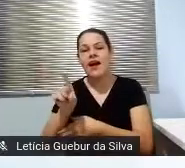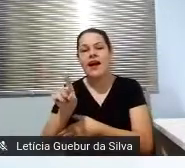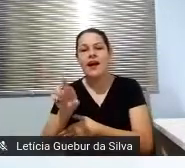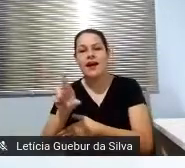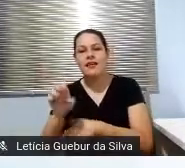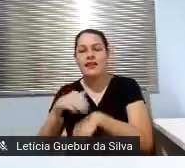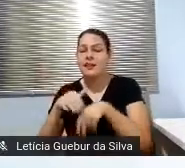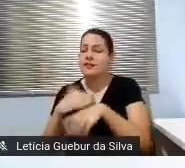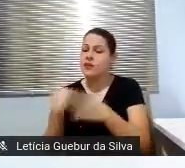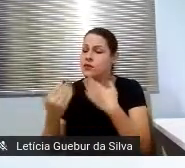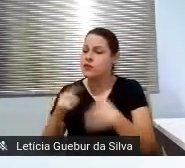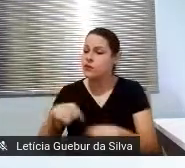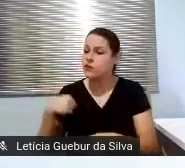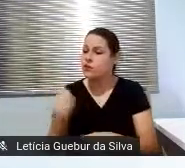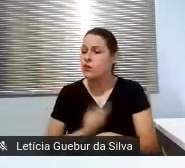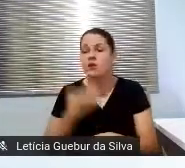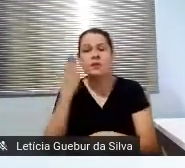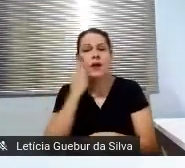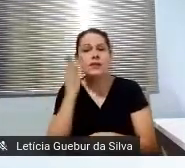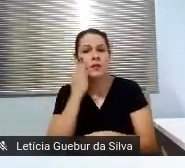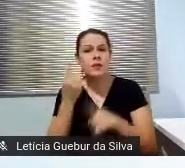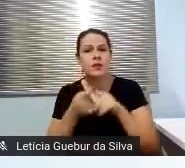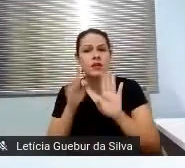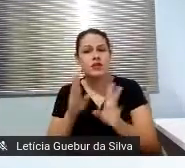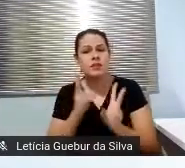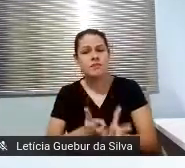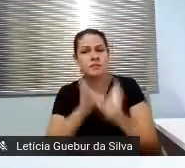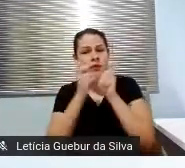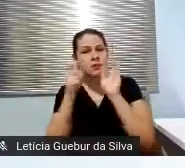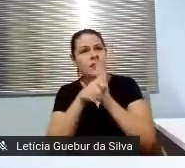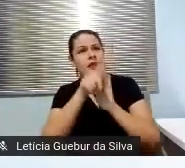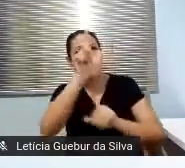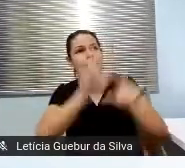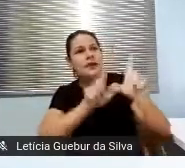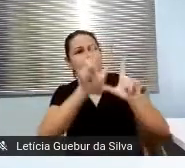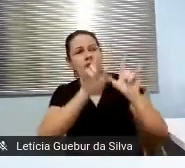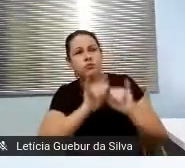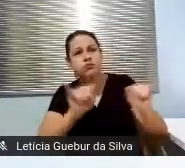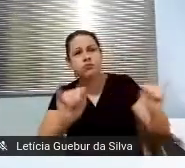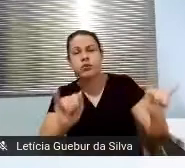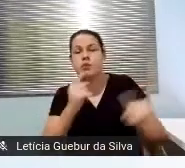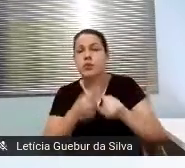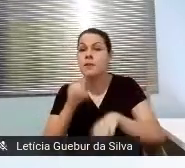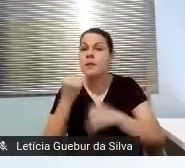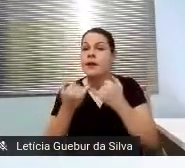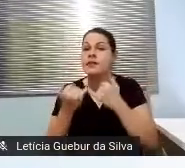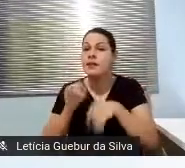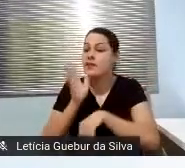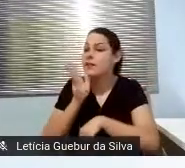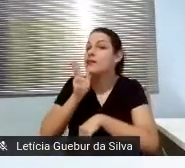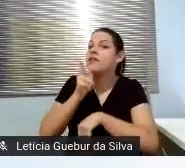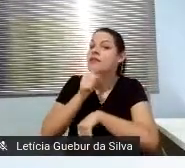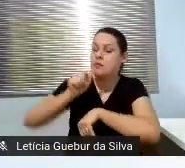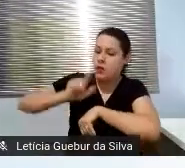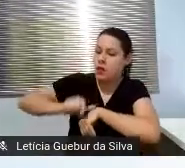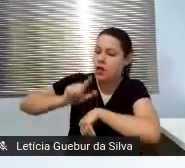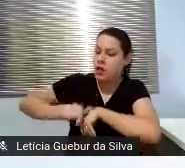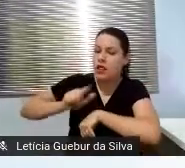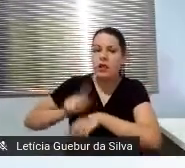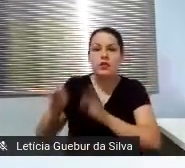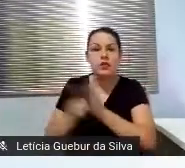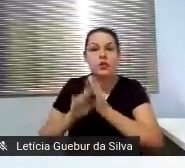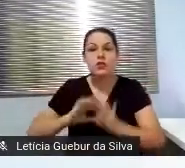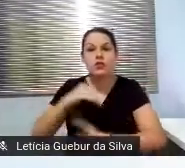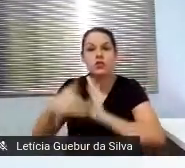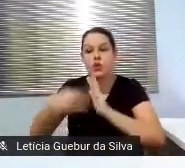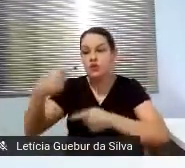então, porque a gente viu muito na imprensa que estava demorando, que o ano ia acabar e não ia ter essa discussão da LDO, e que